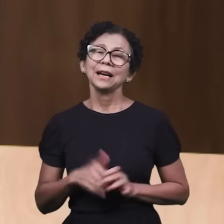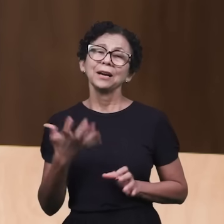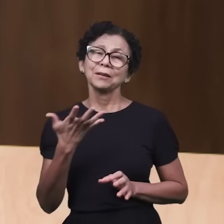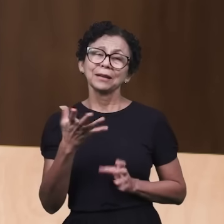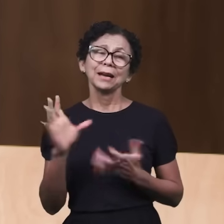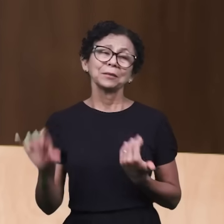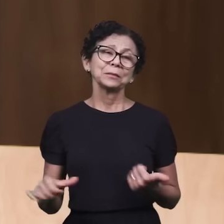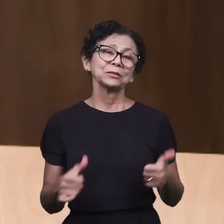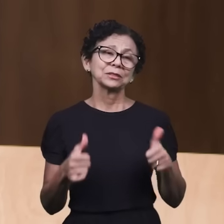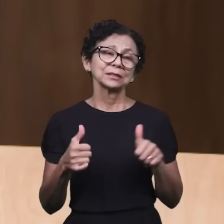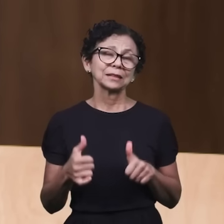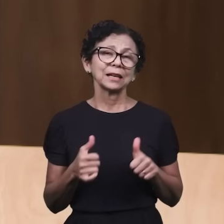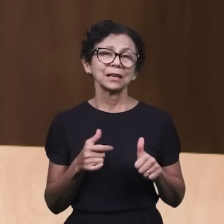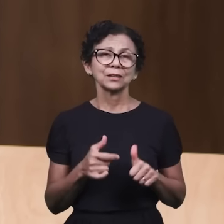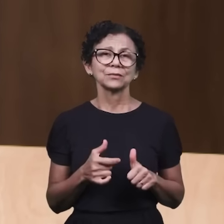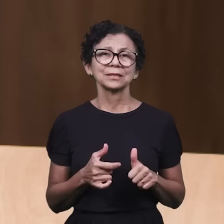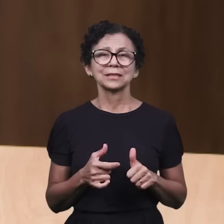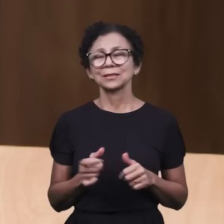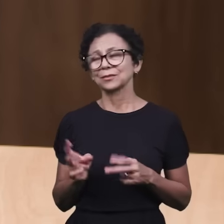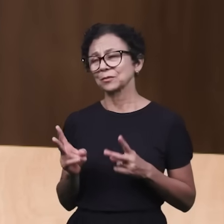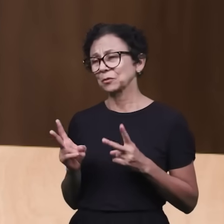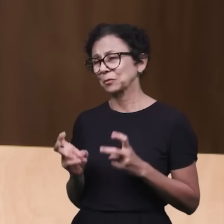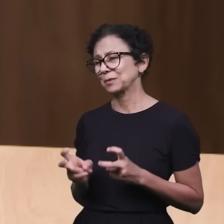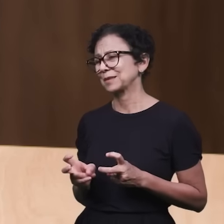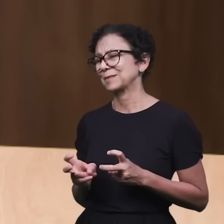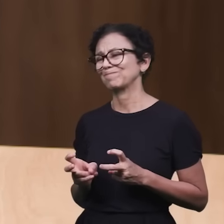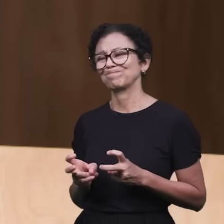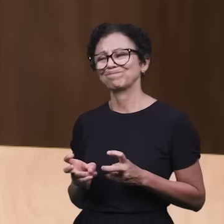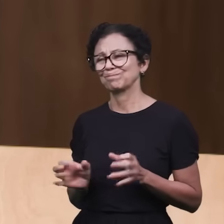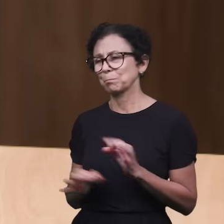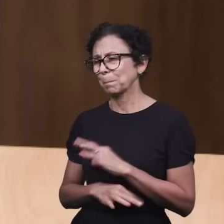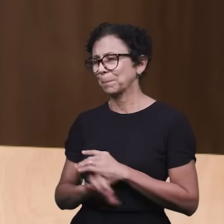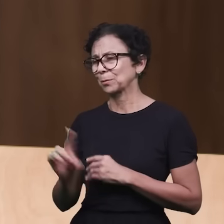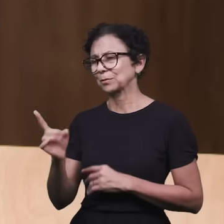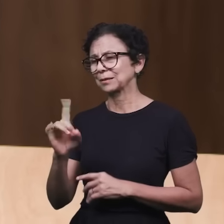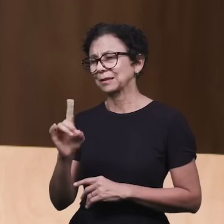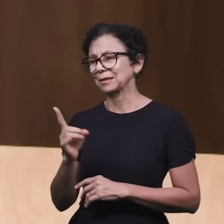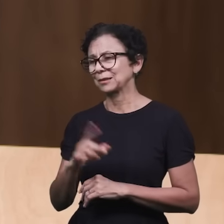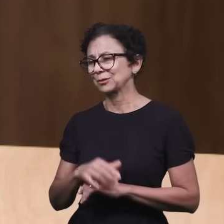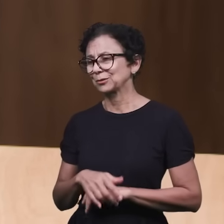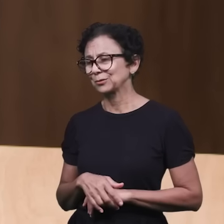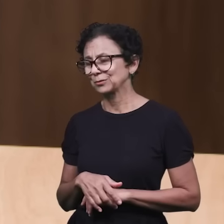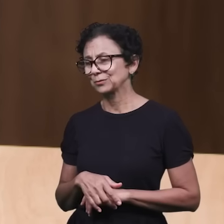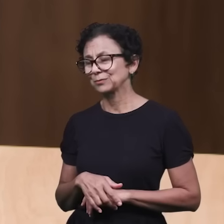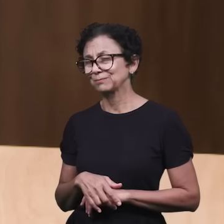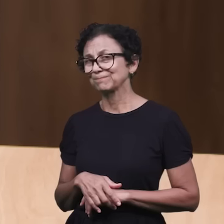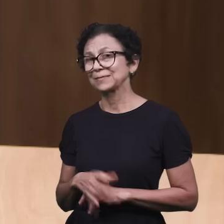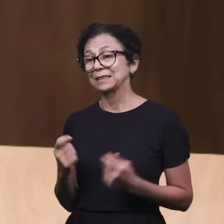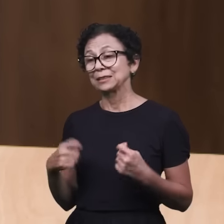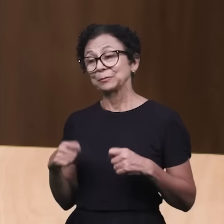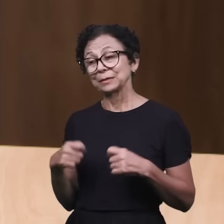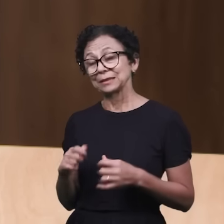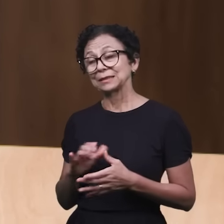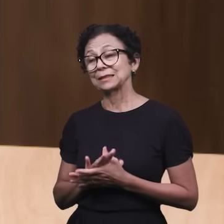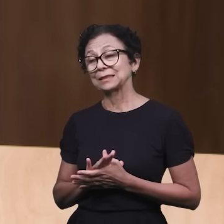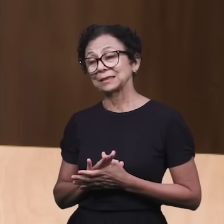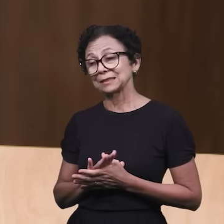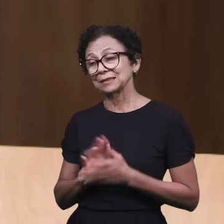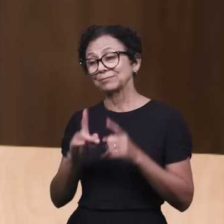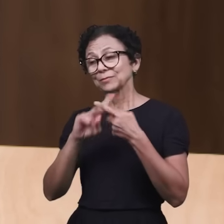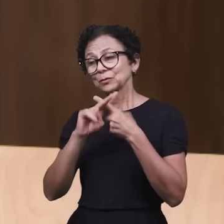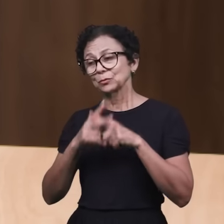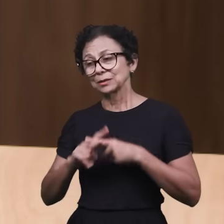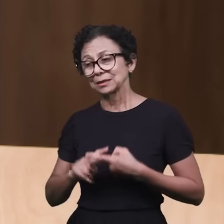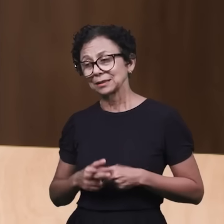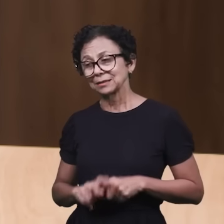queira mostrar, mas você tem consciência plena de que aquela pessoa está preparada. A gente tem isso, né? E tal. Agora, há aquela pessoa que